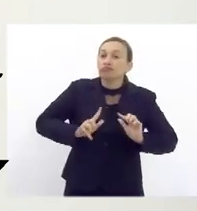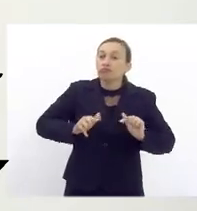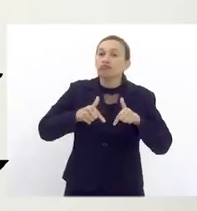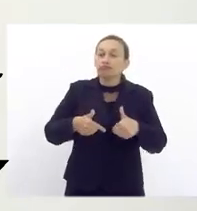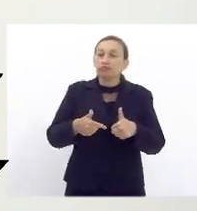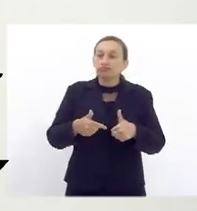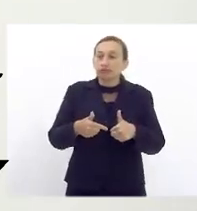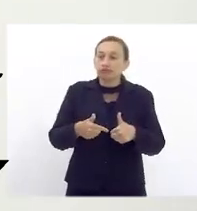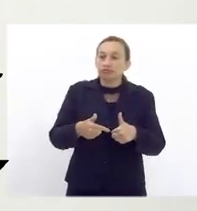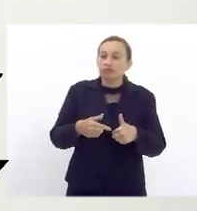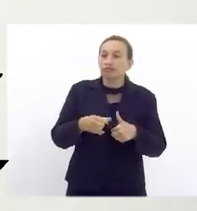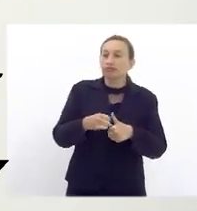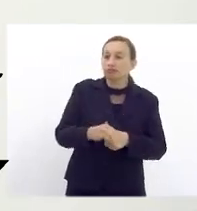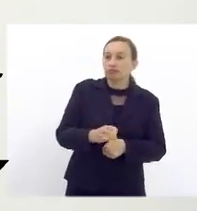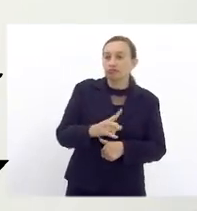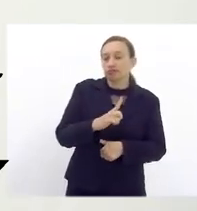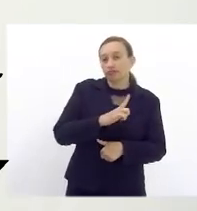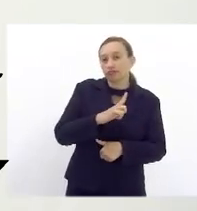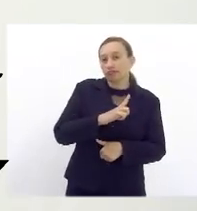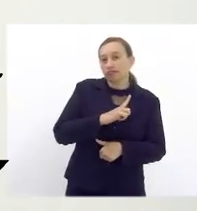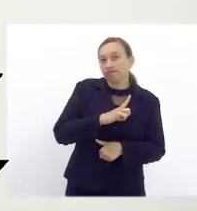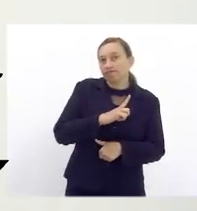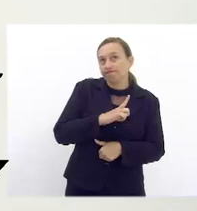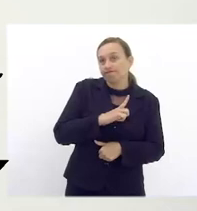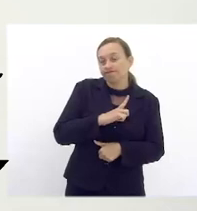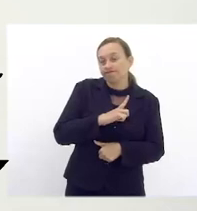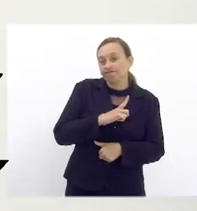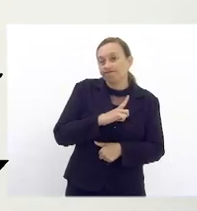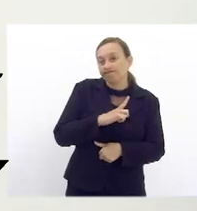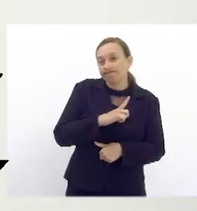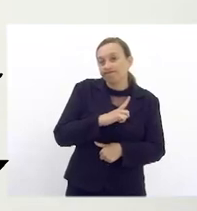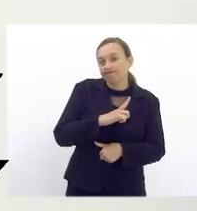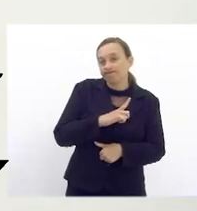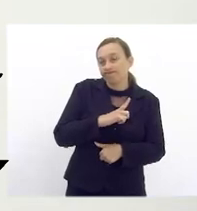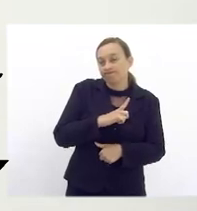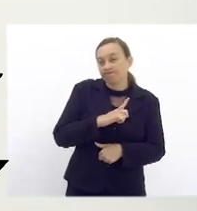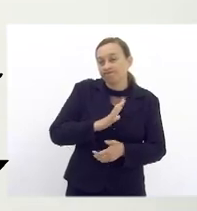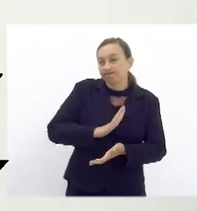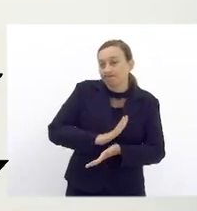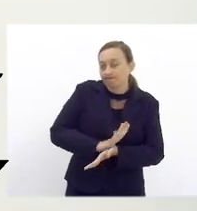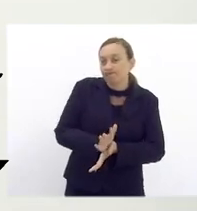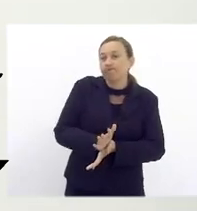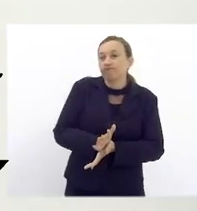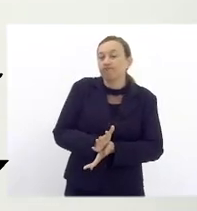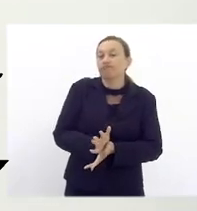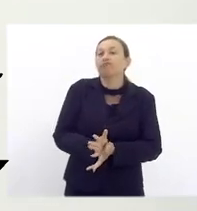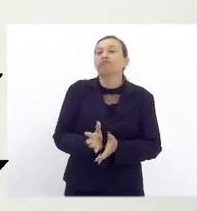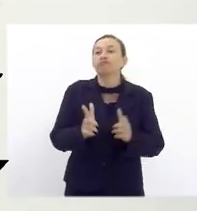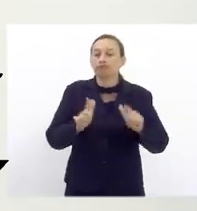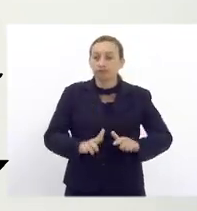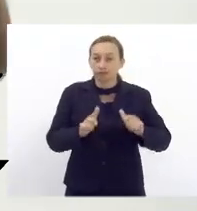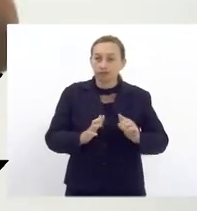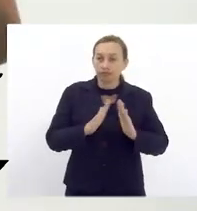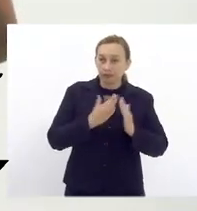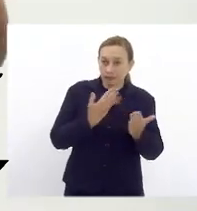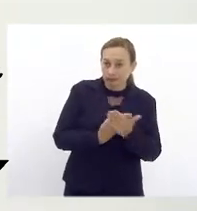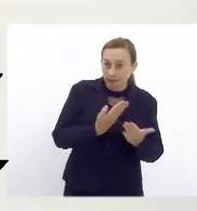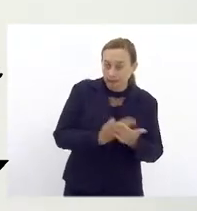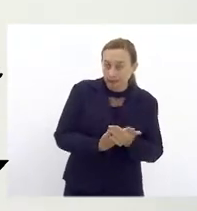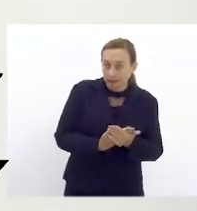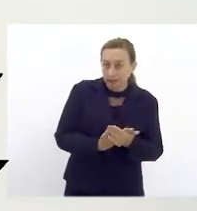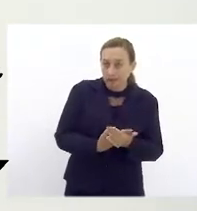Caso haja algum algum evento de intolerância religiosa no ambiente escolar